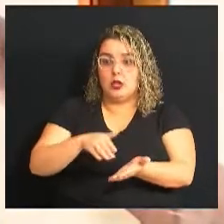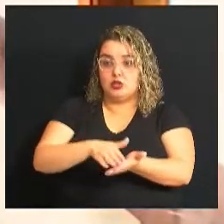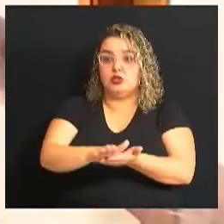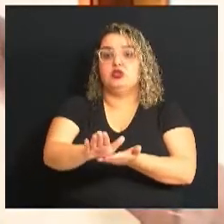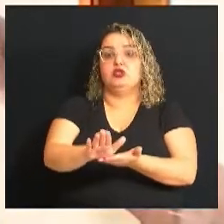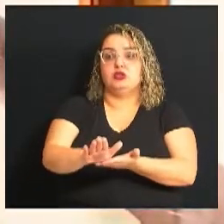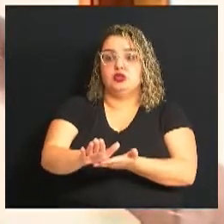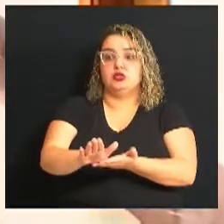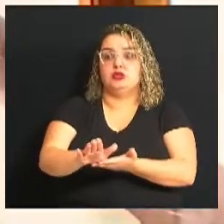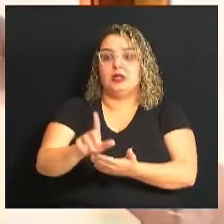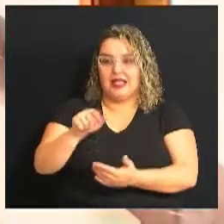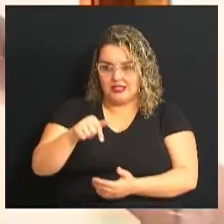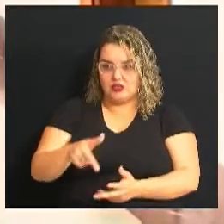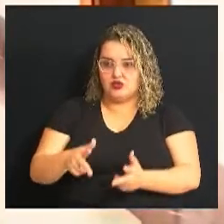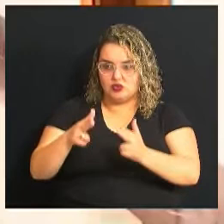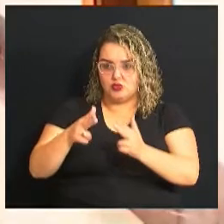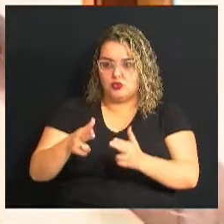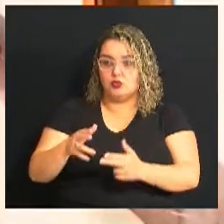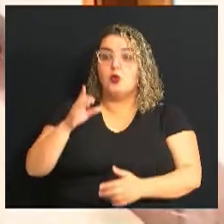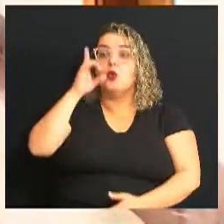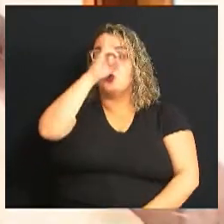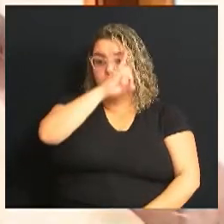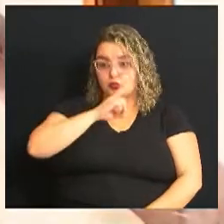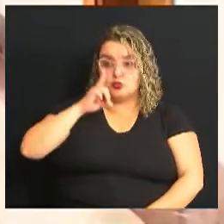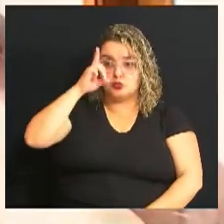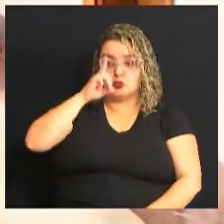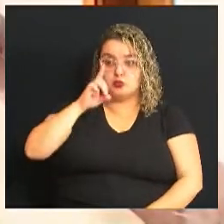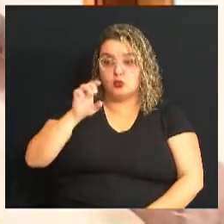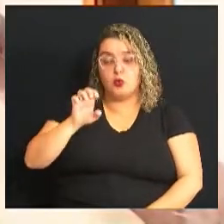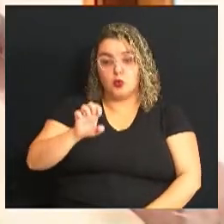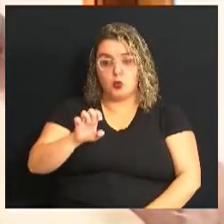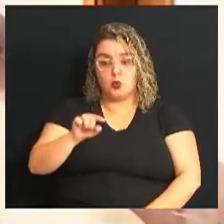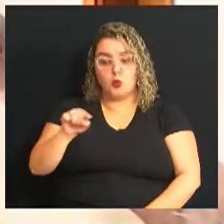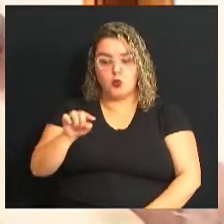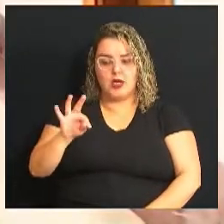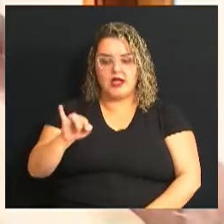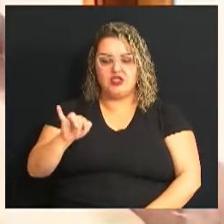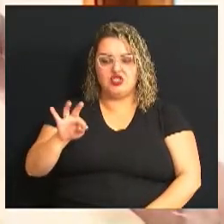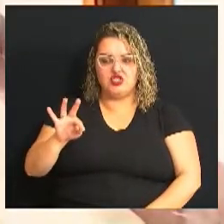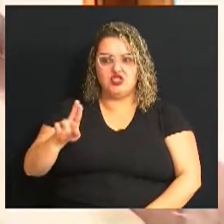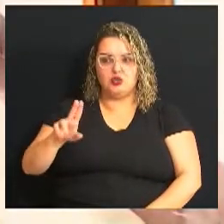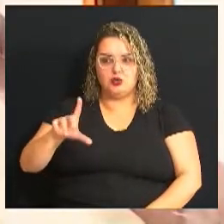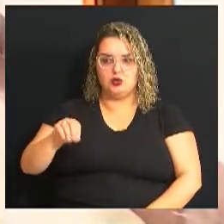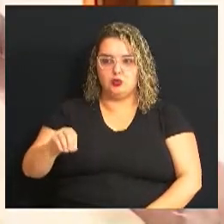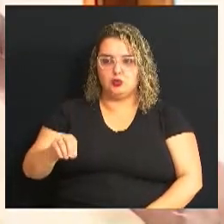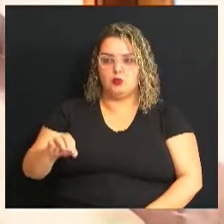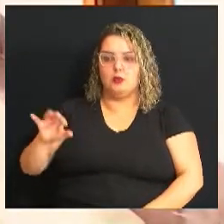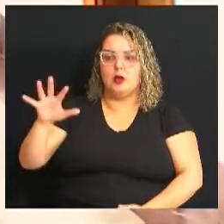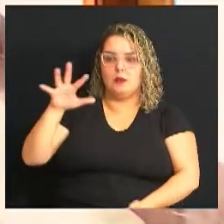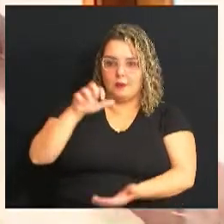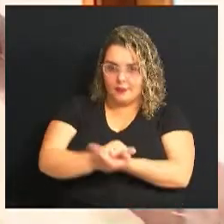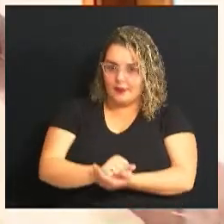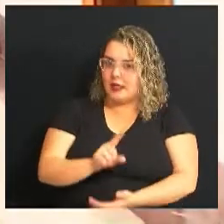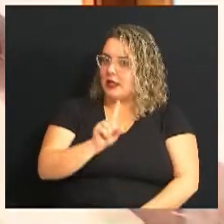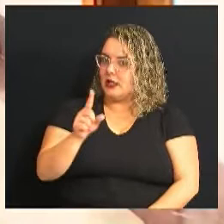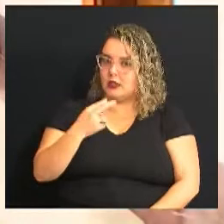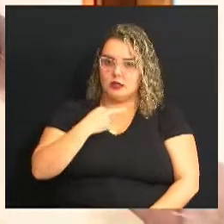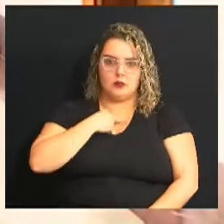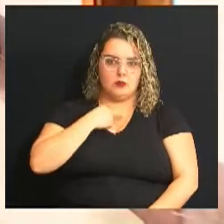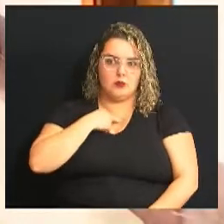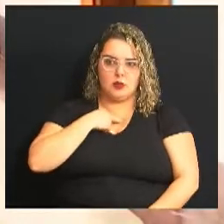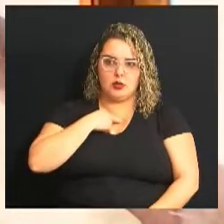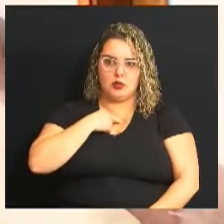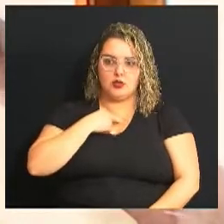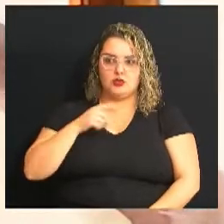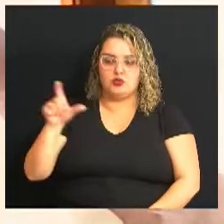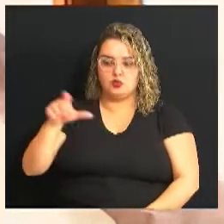digital, é isso? No domingo, o e-título ele não vai estar disponível para ser baixado. Quem já tem o aplicativo